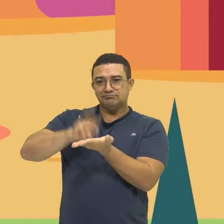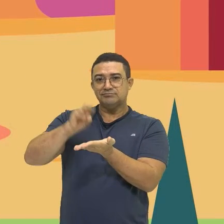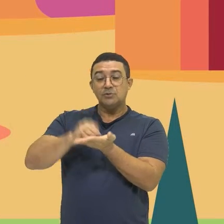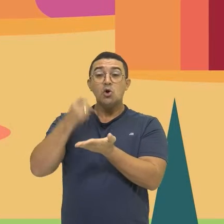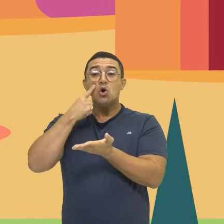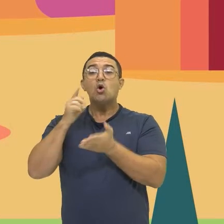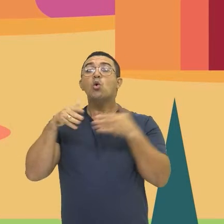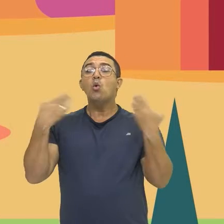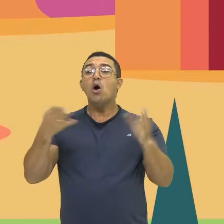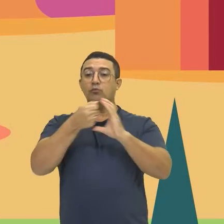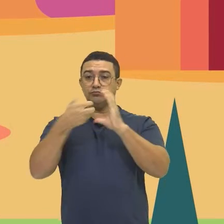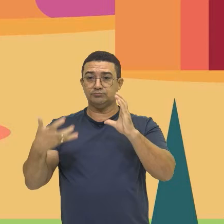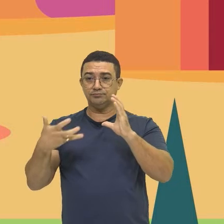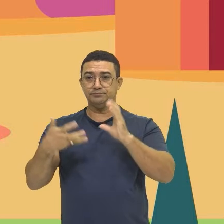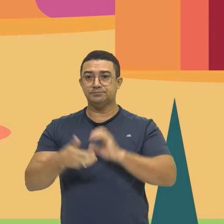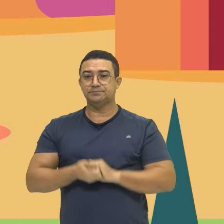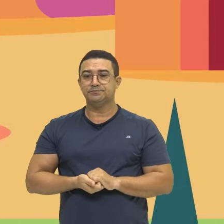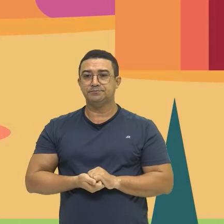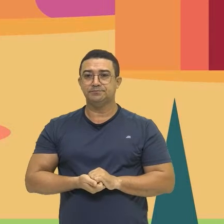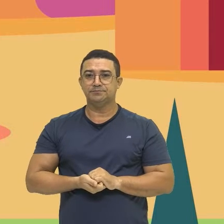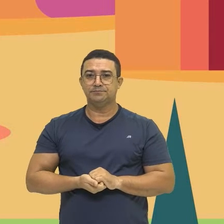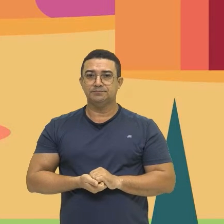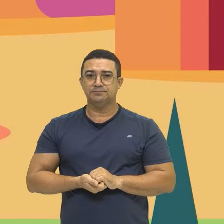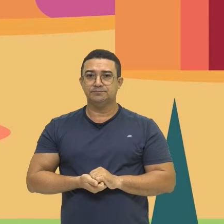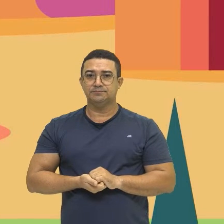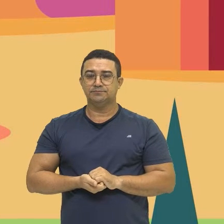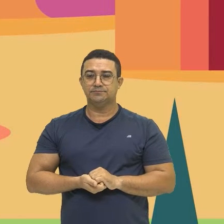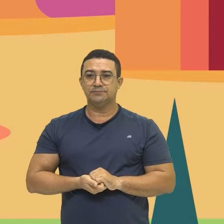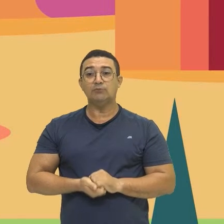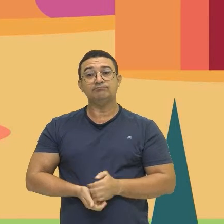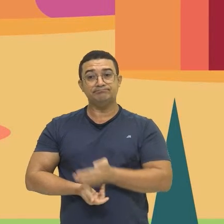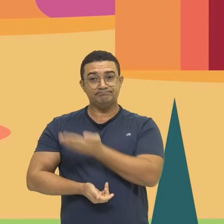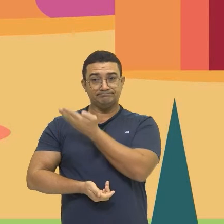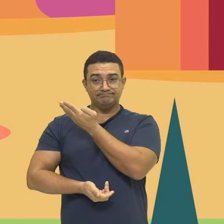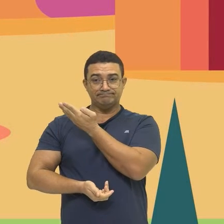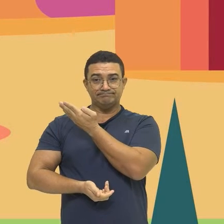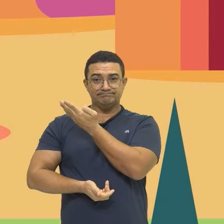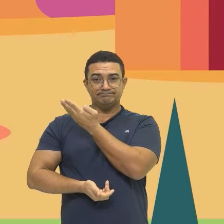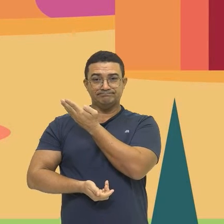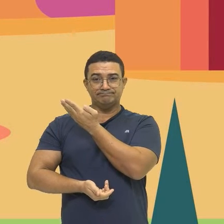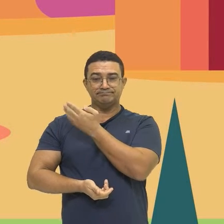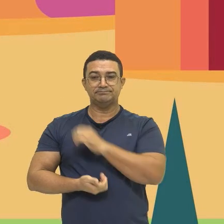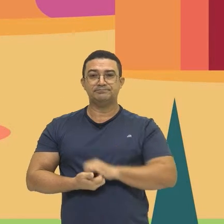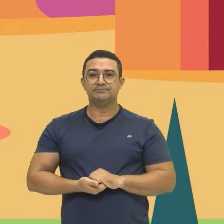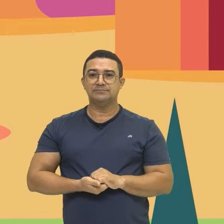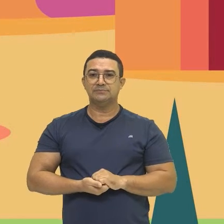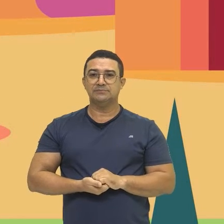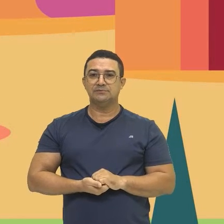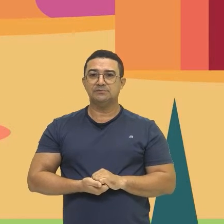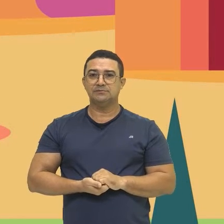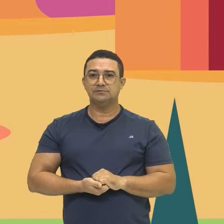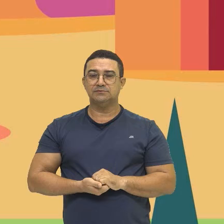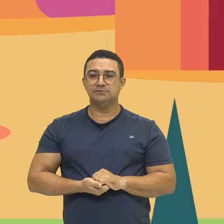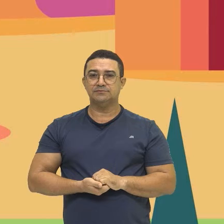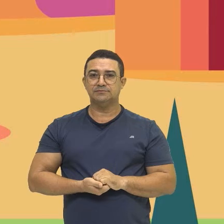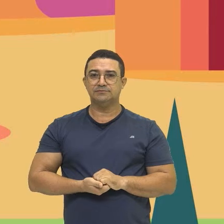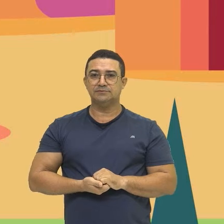essas características, tá? Olha aí, sedentarismo, certo? O que